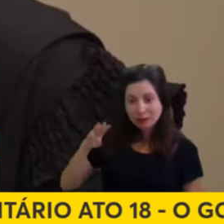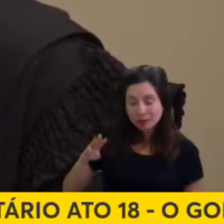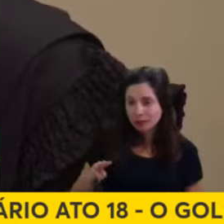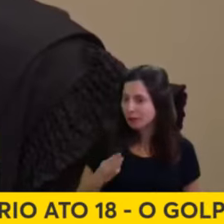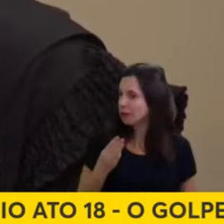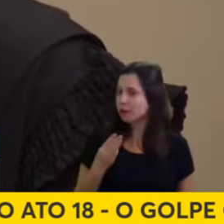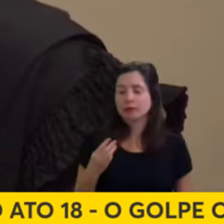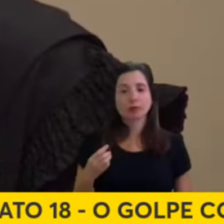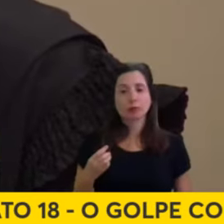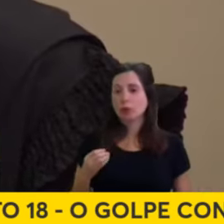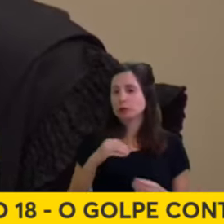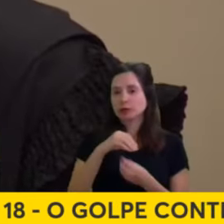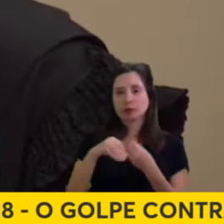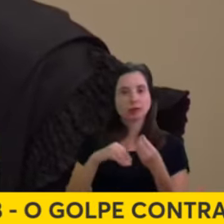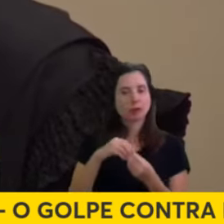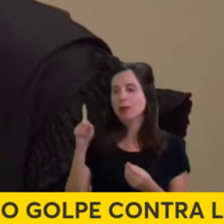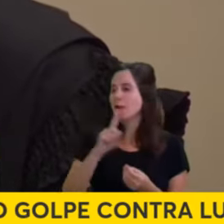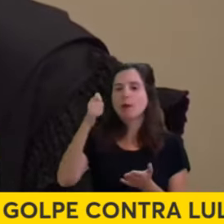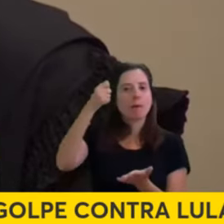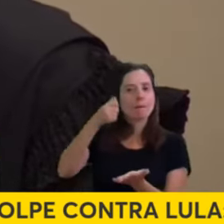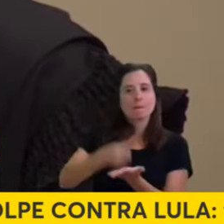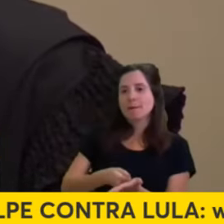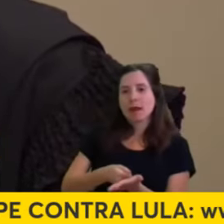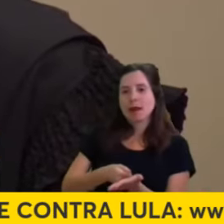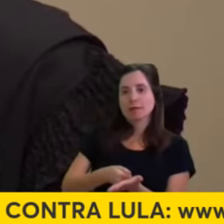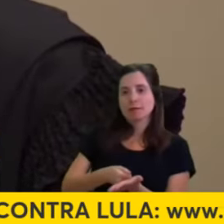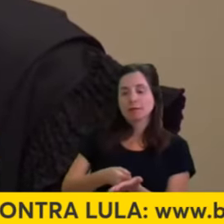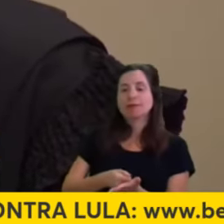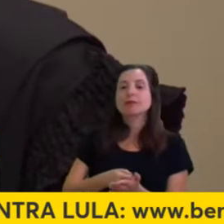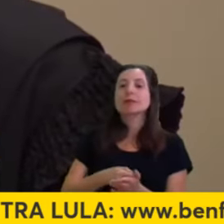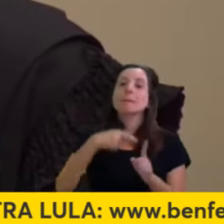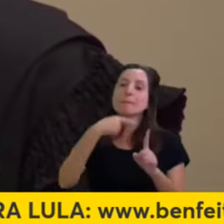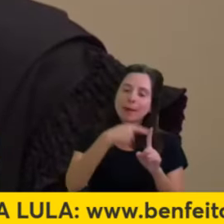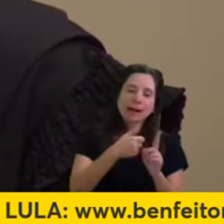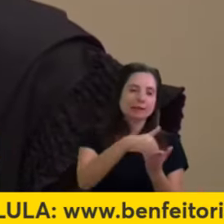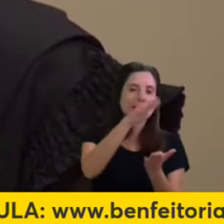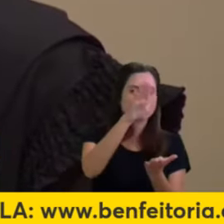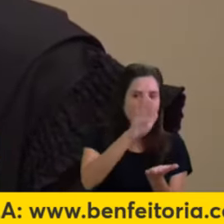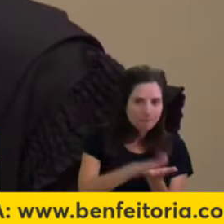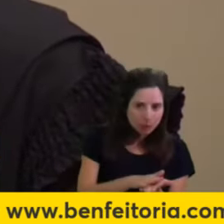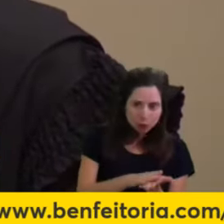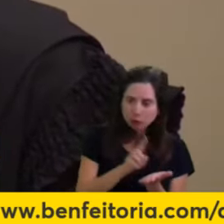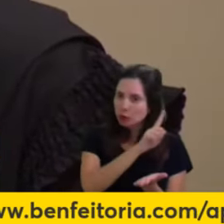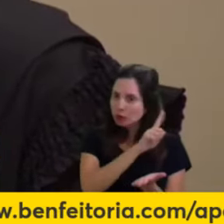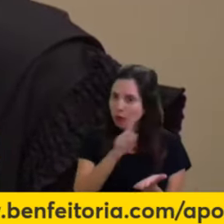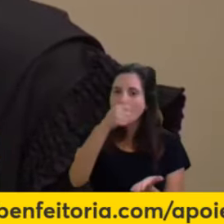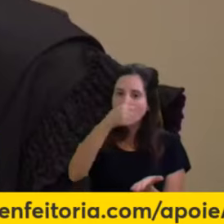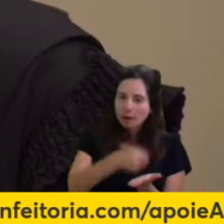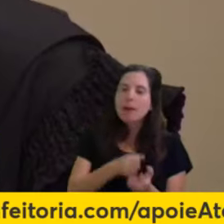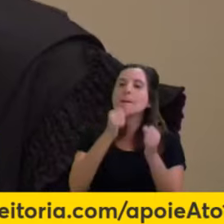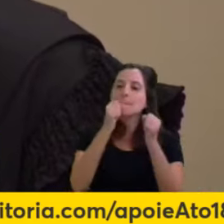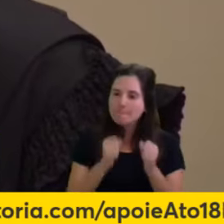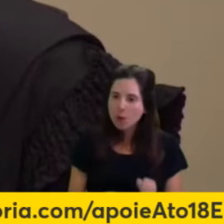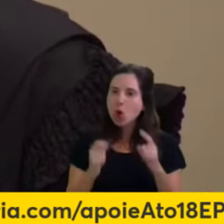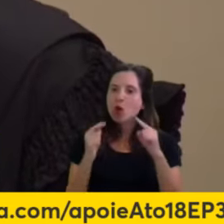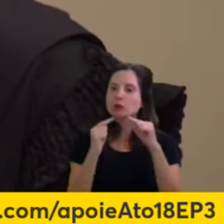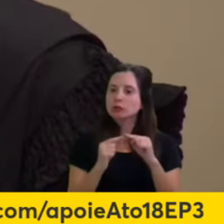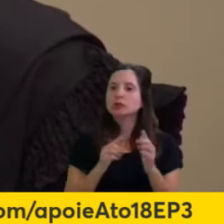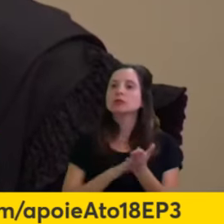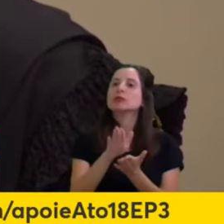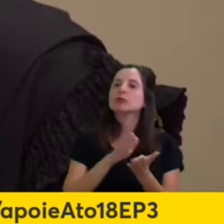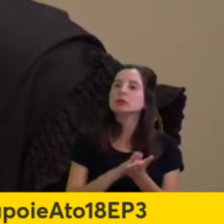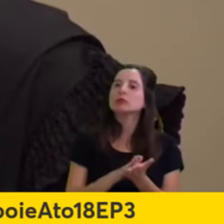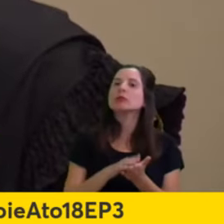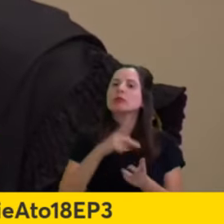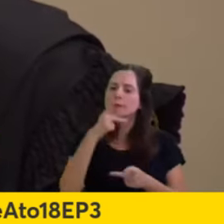porque não foi pago muito menos a multa pelo não pagamento pode ser considerado gasto de pré-campanha enfatizo que o